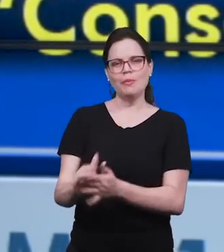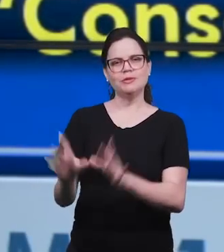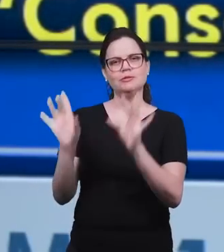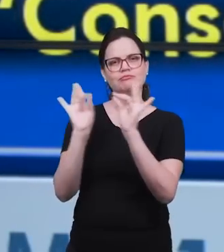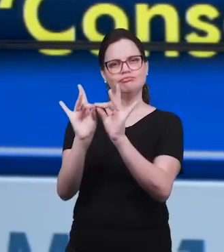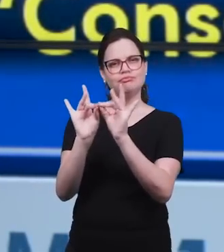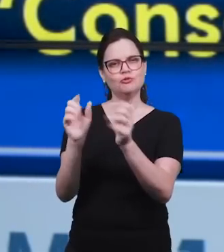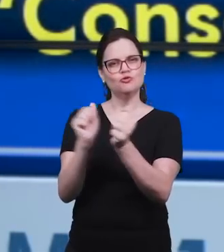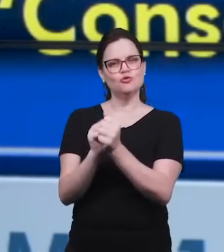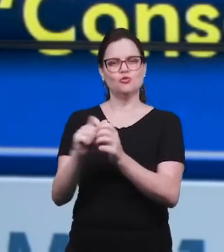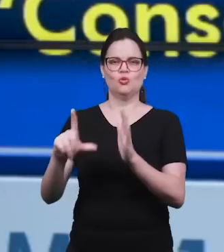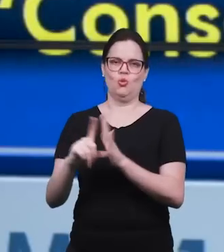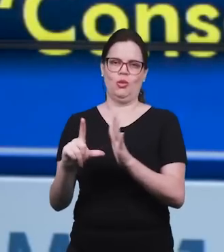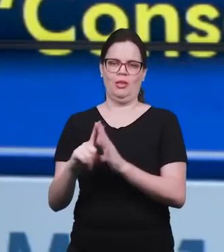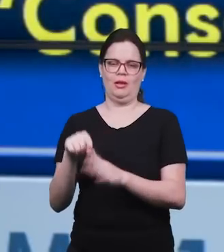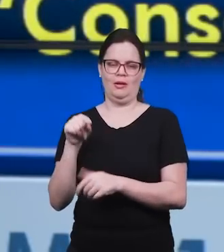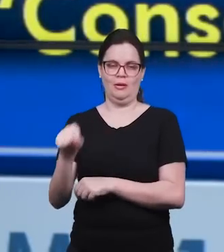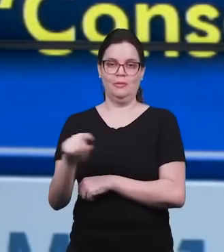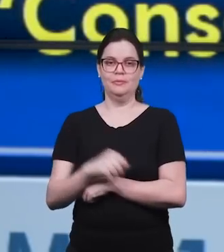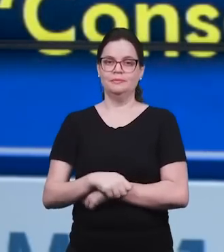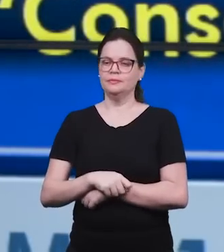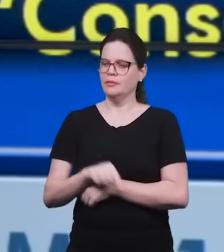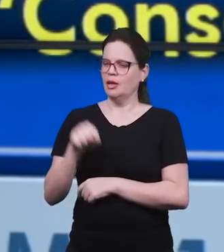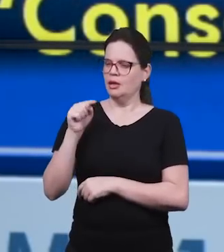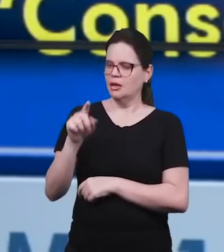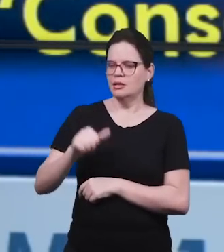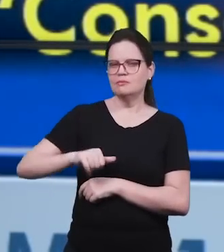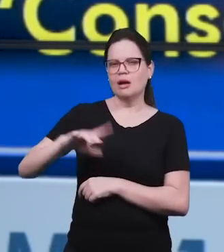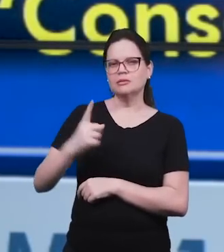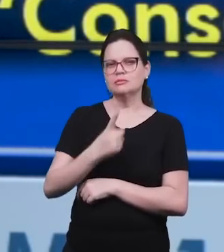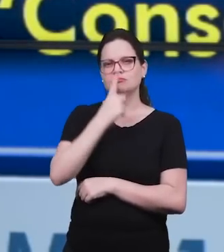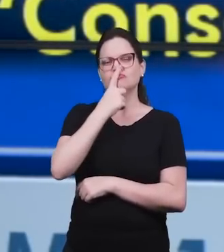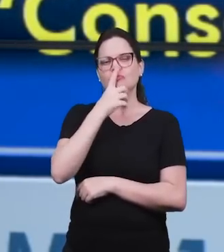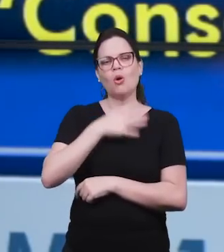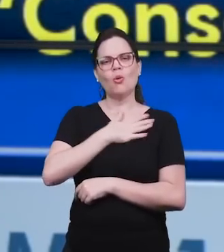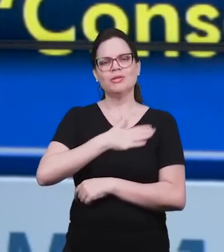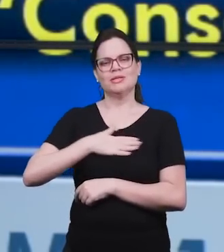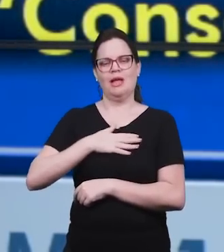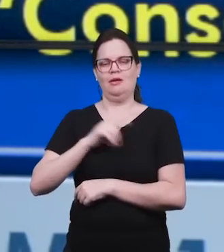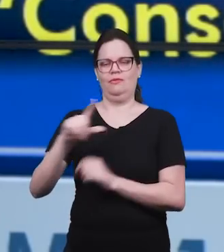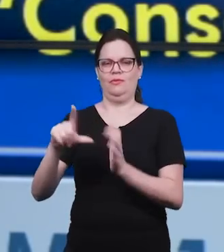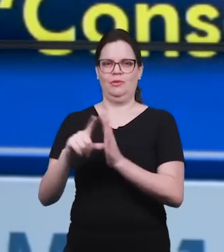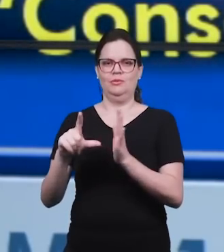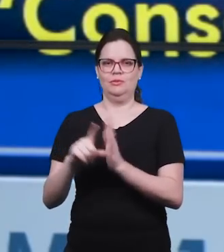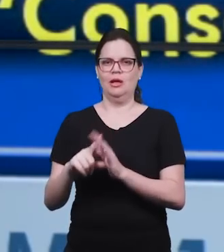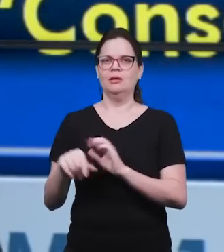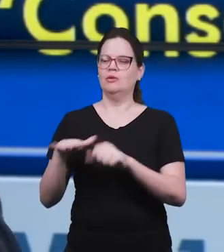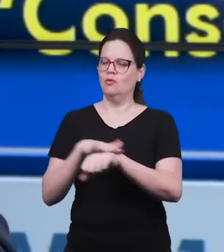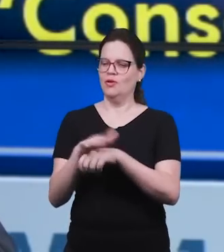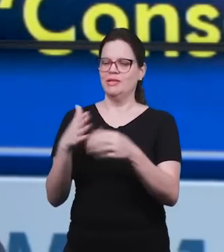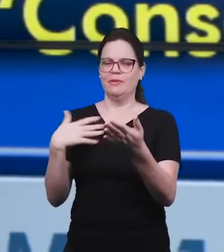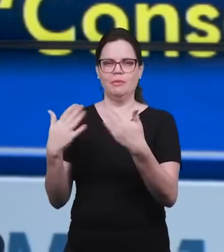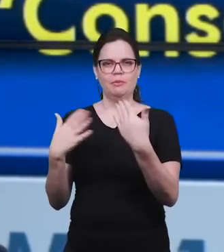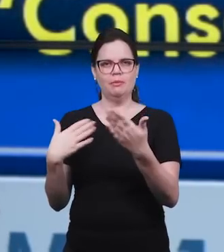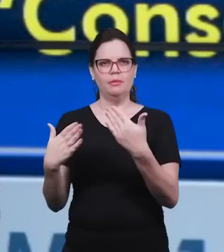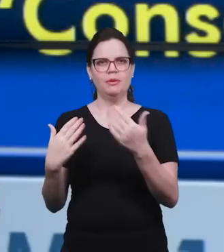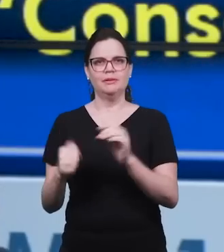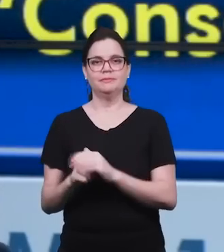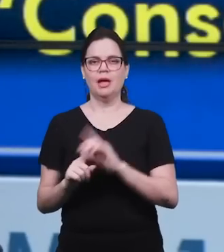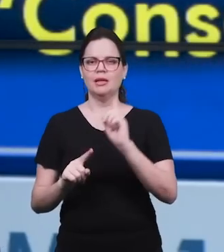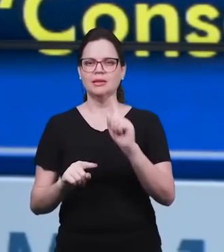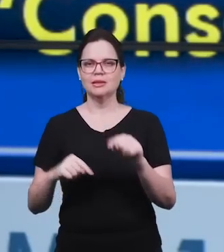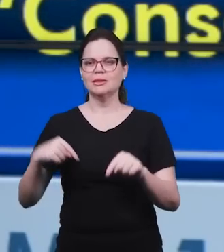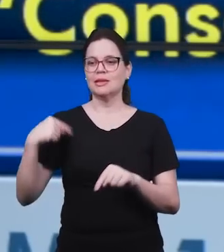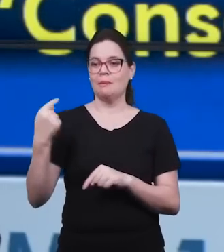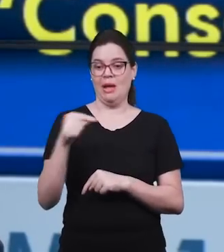Lutero. E ele então foi uma pessoa muito chegada a Lutero, e ele foi aluno de Lutero, e depois, mesmo